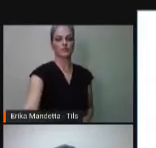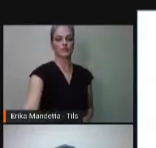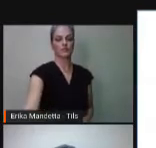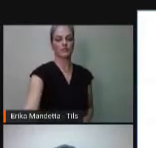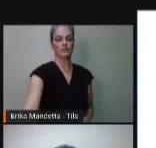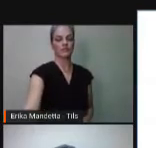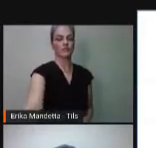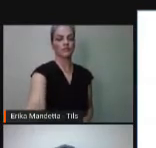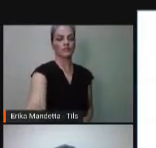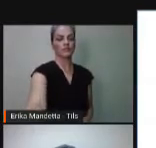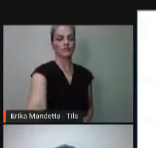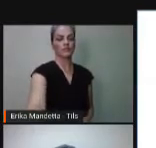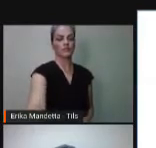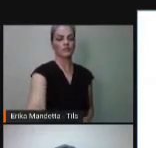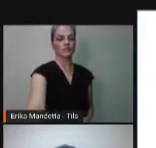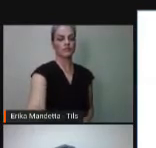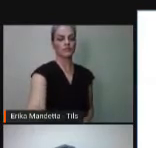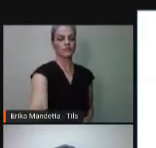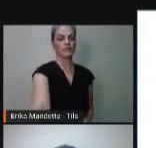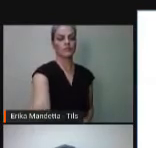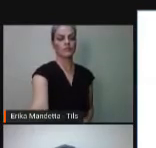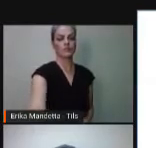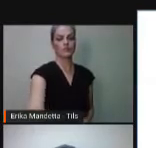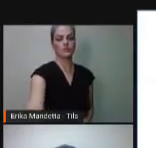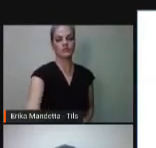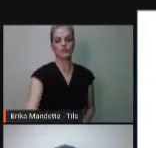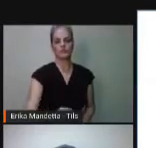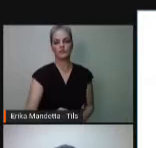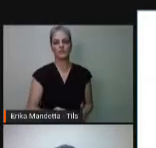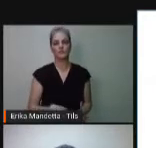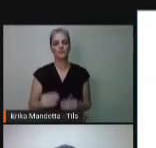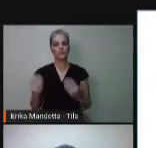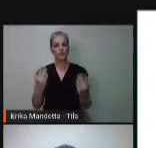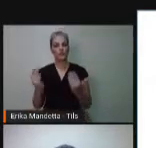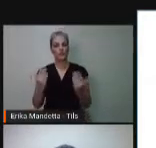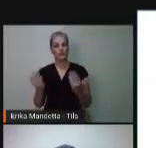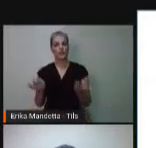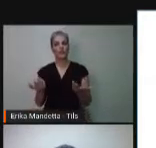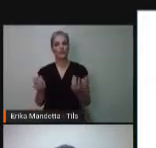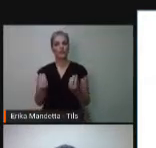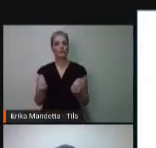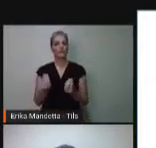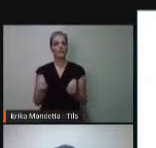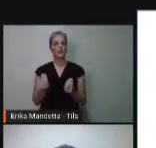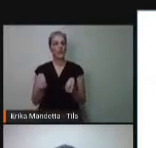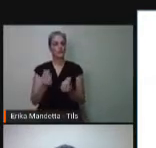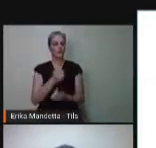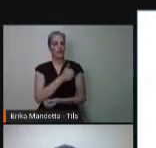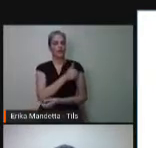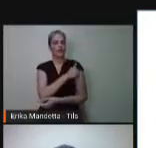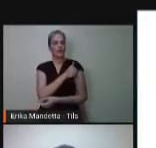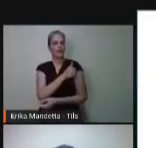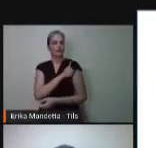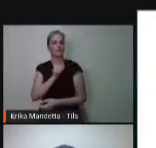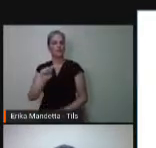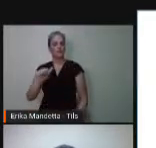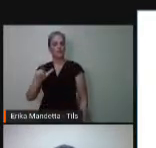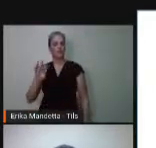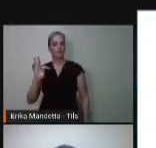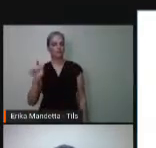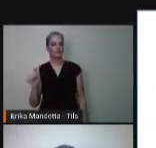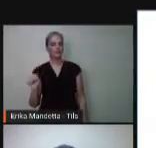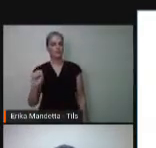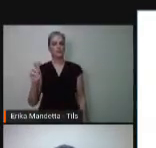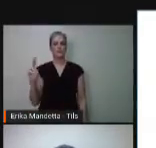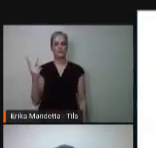especial, os alunos com altas habilidades, né? Então, dependendo da forma como nós olhamos